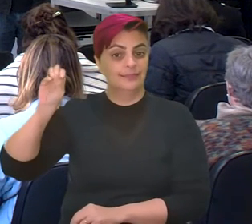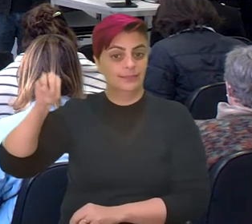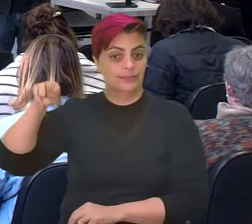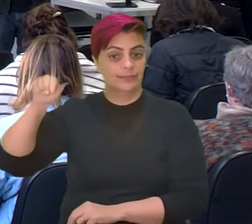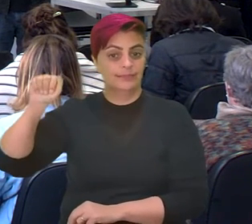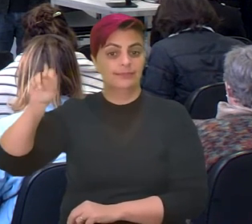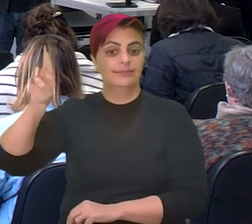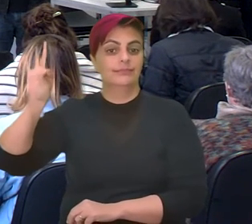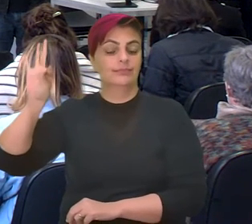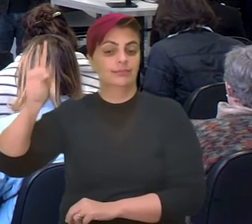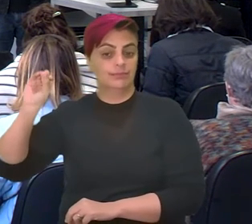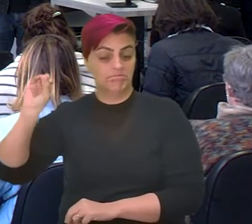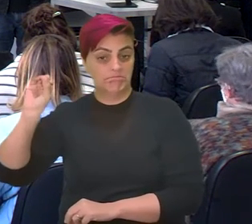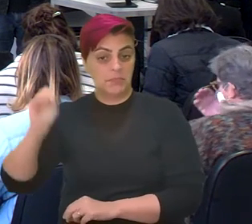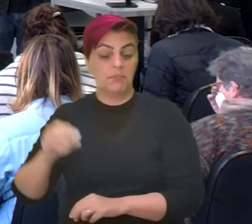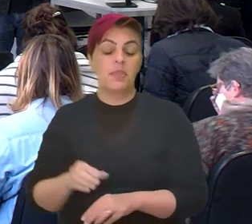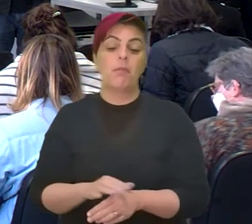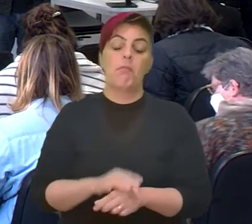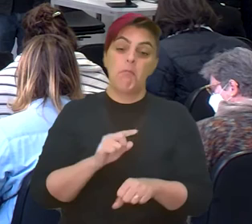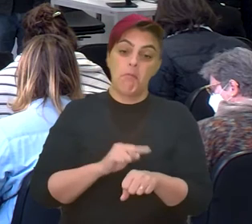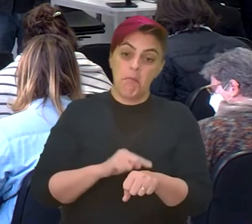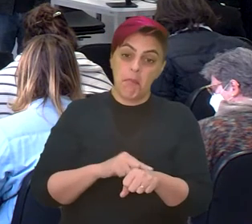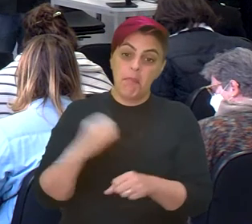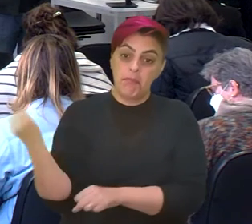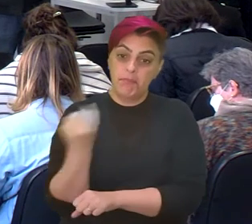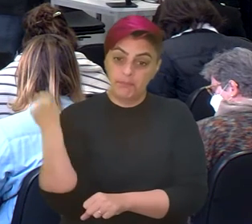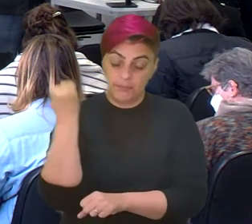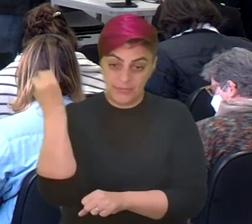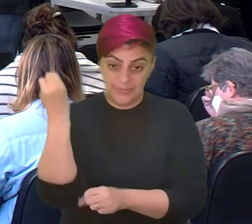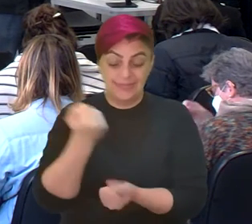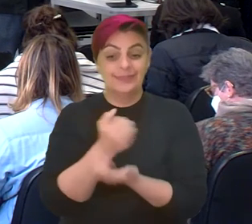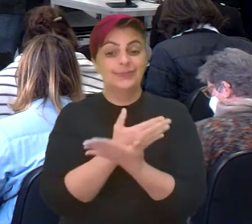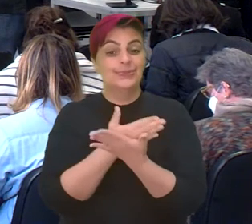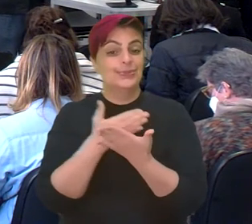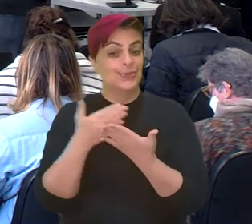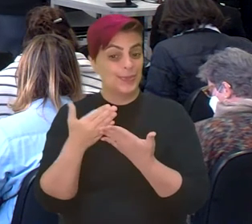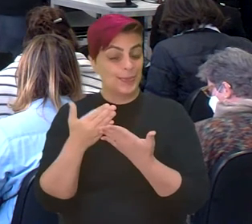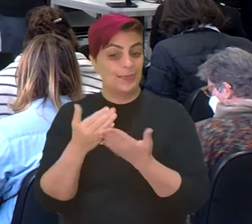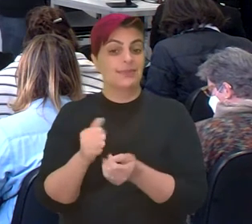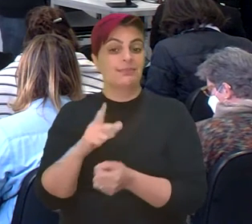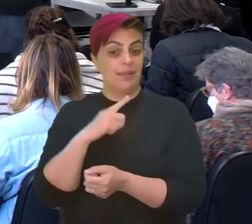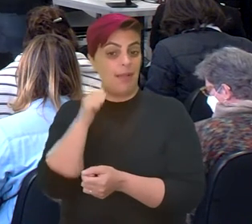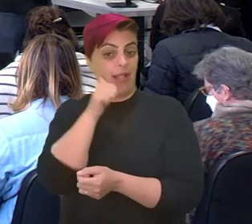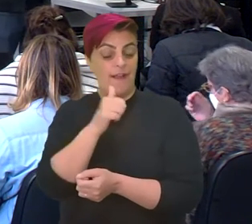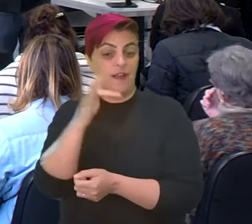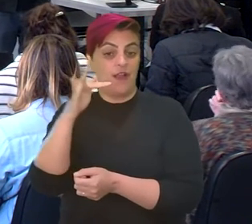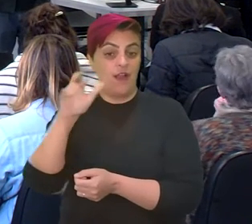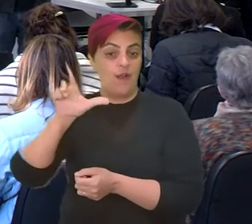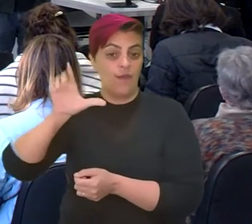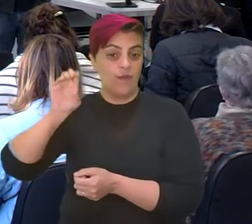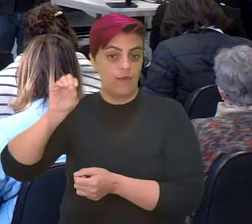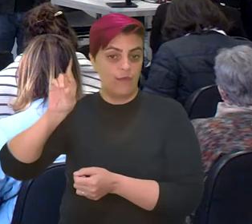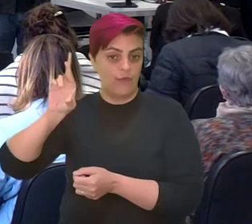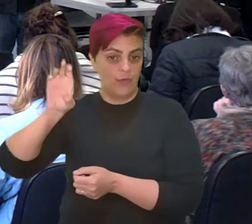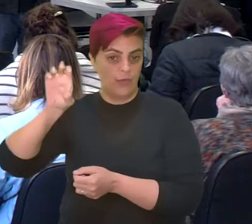muito importante. Que para começar, a gente recebe aqui a Florência,